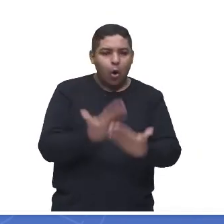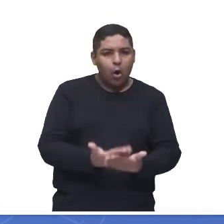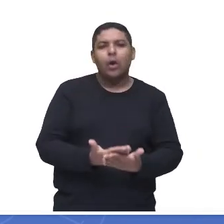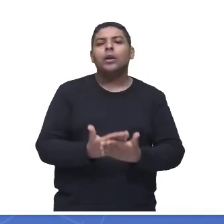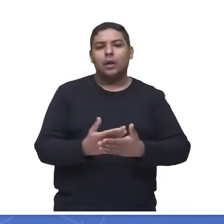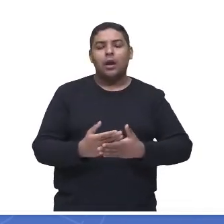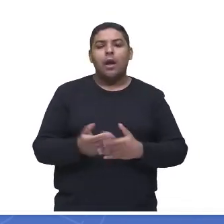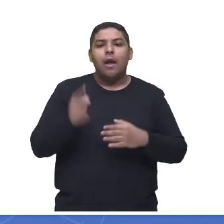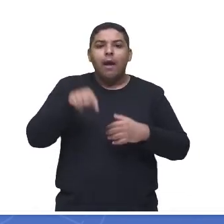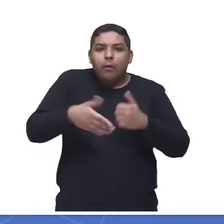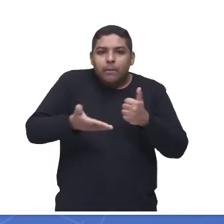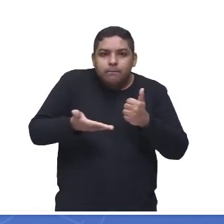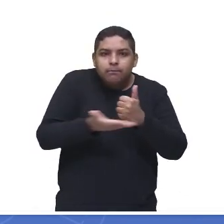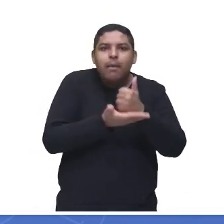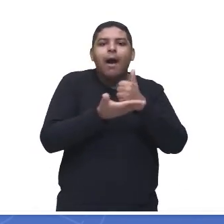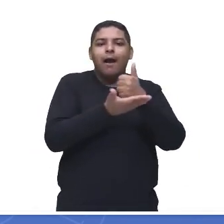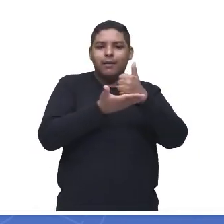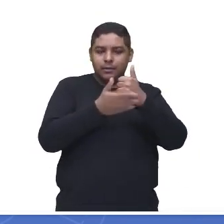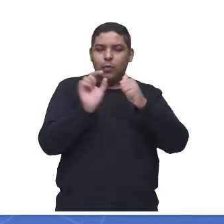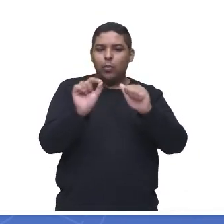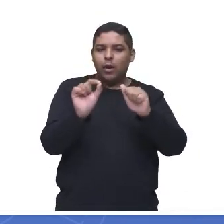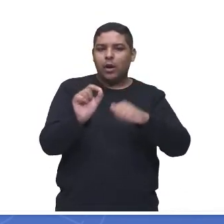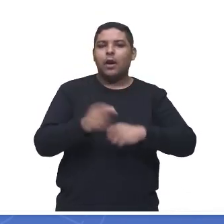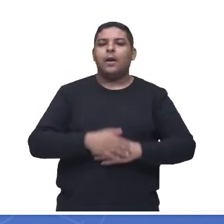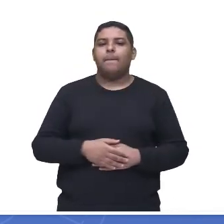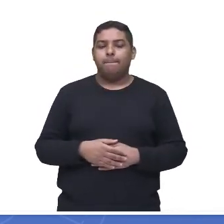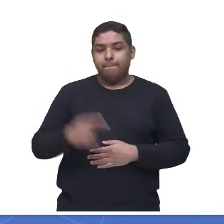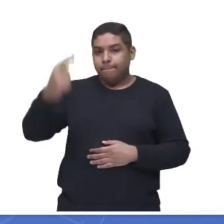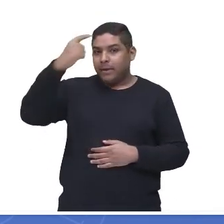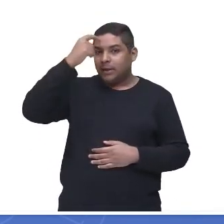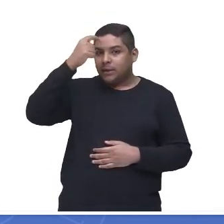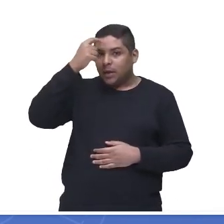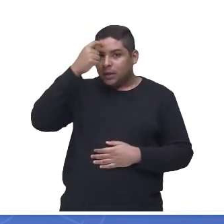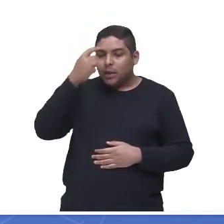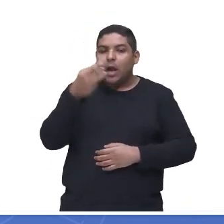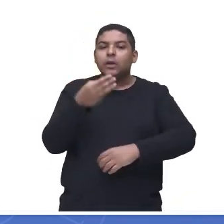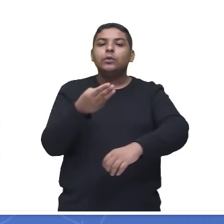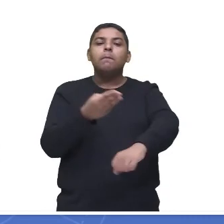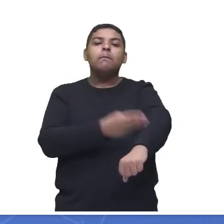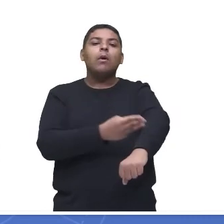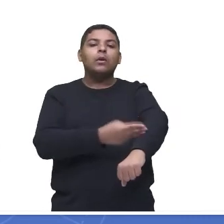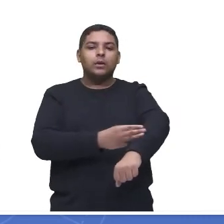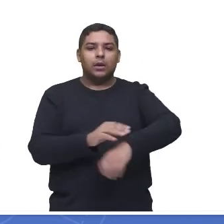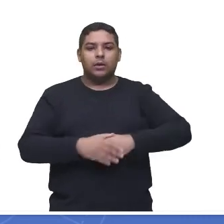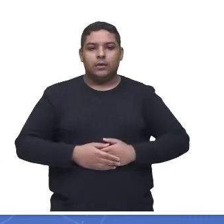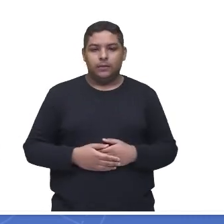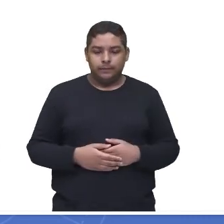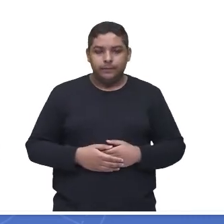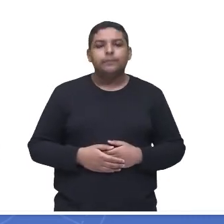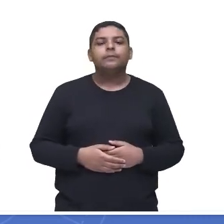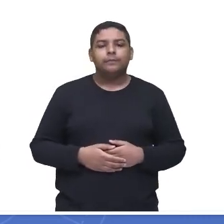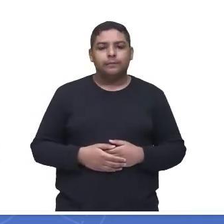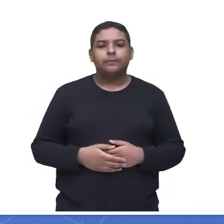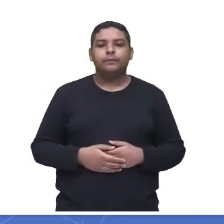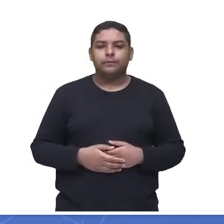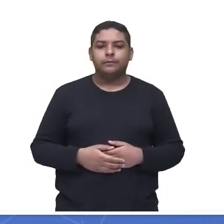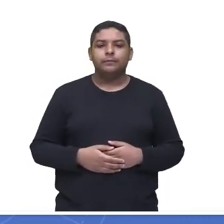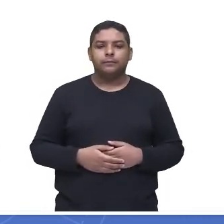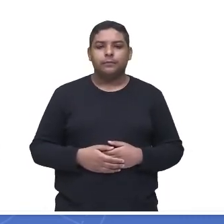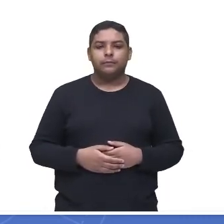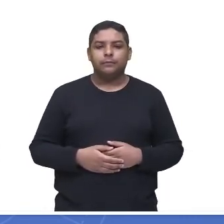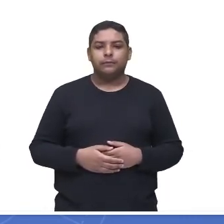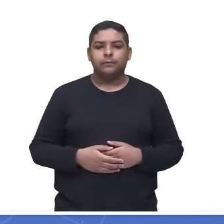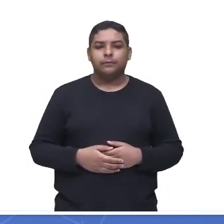numa mentalidade moderna de hoje, que agregou a essa mentalidade mais do que nunca hoje,